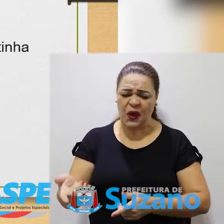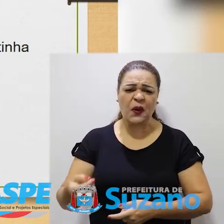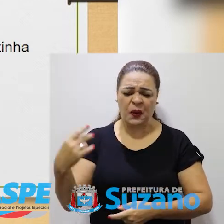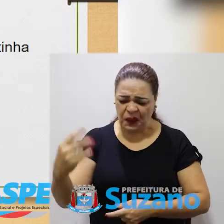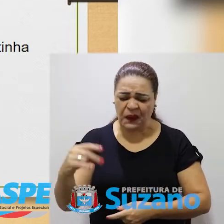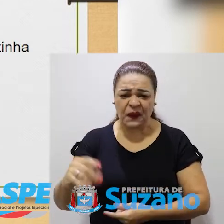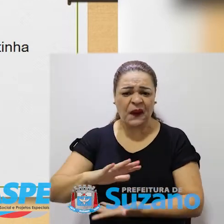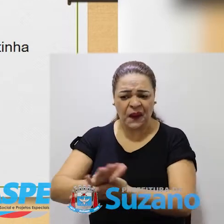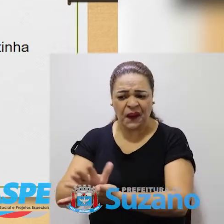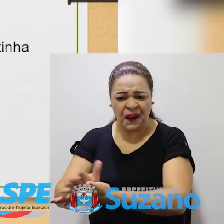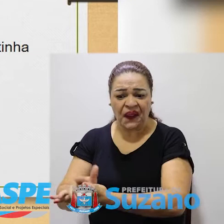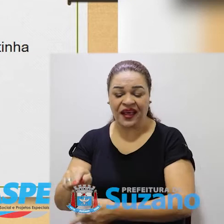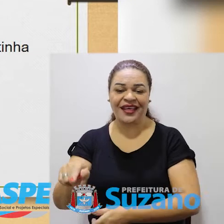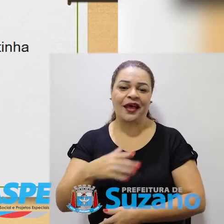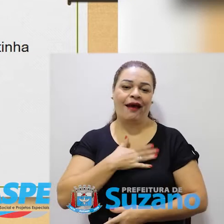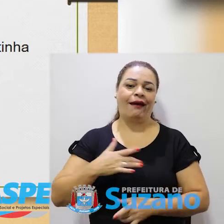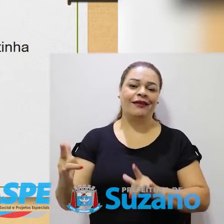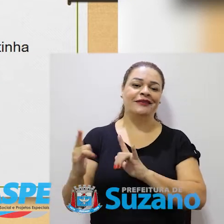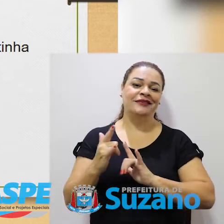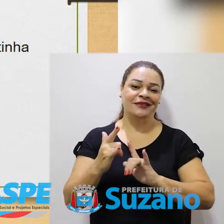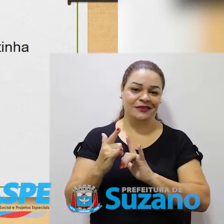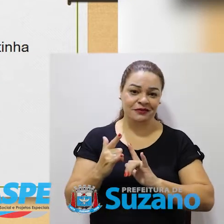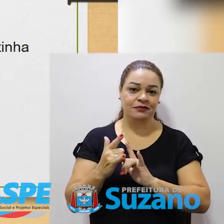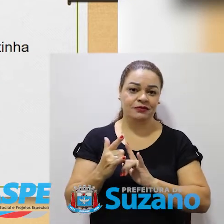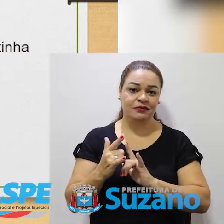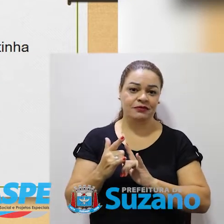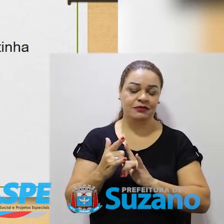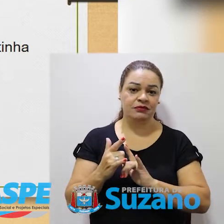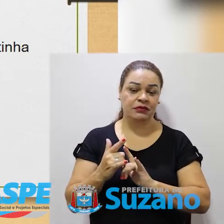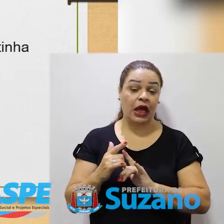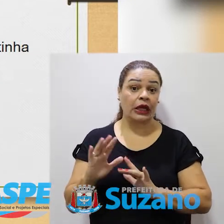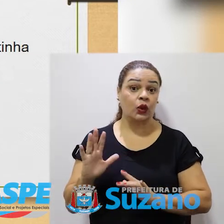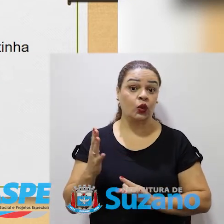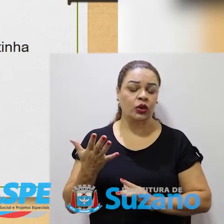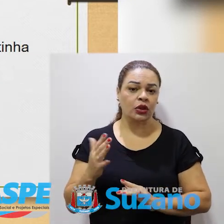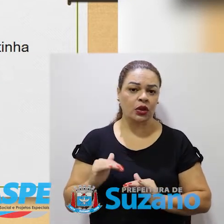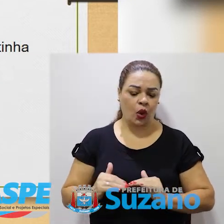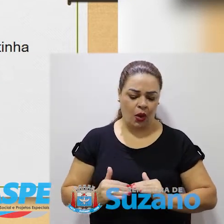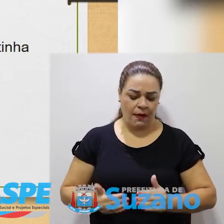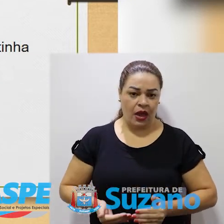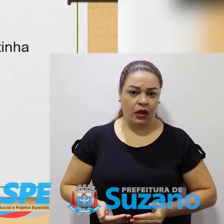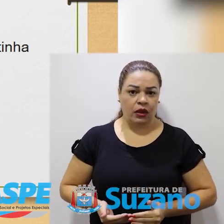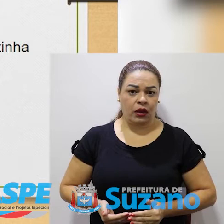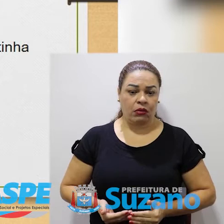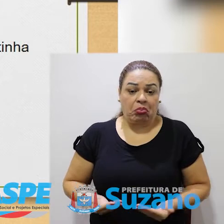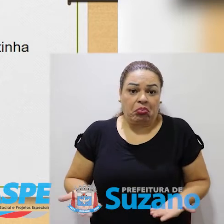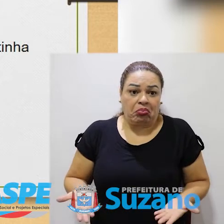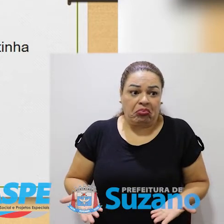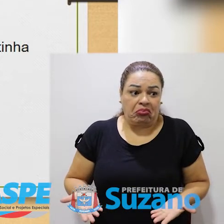cada vez ele gostava mais de mim. Fez um enorme ferimento na barriga, o gato. Não sei como nem